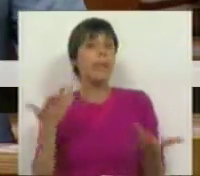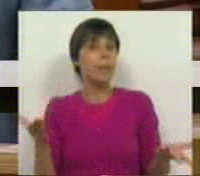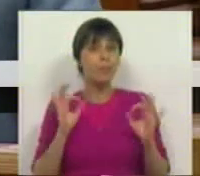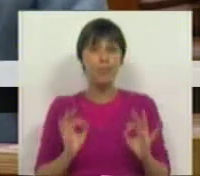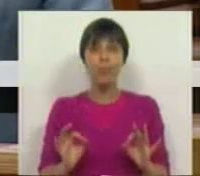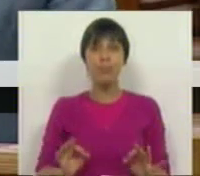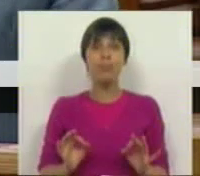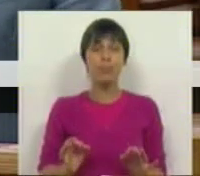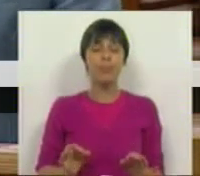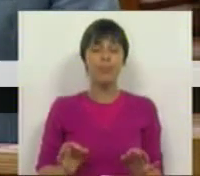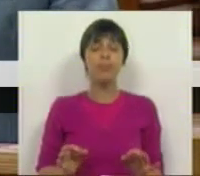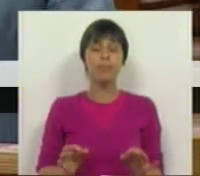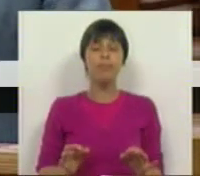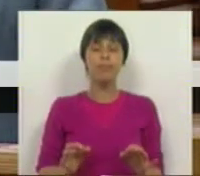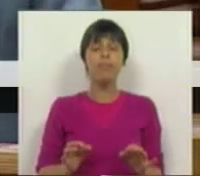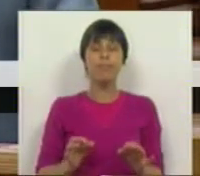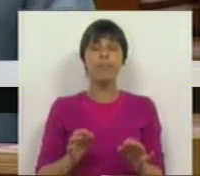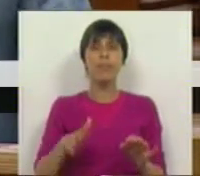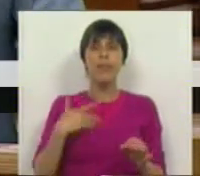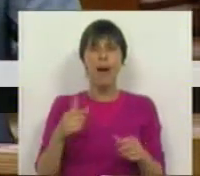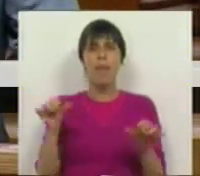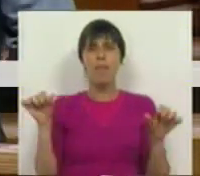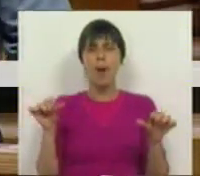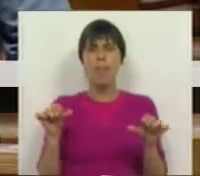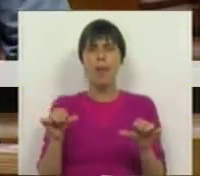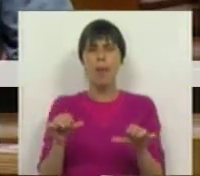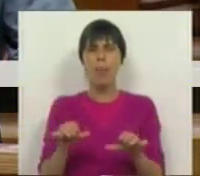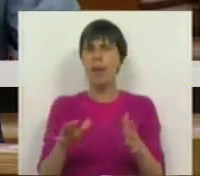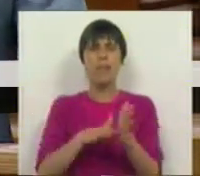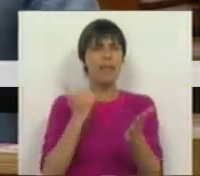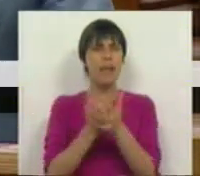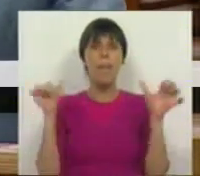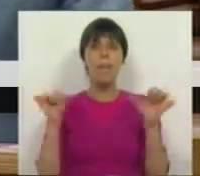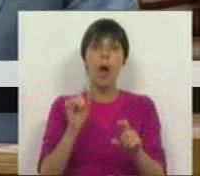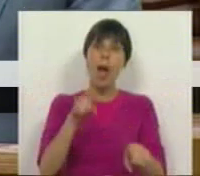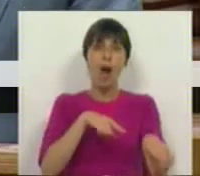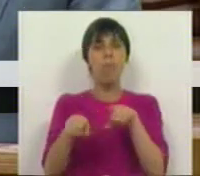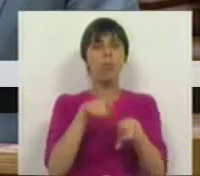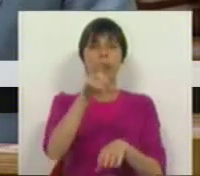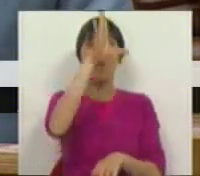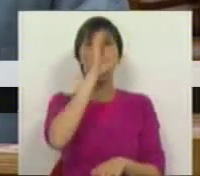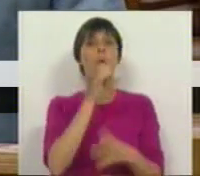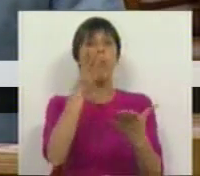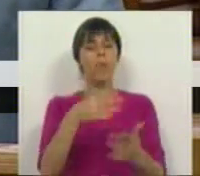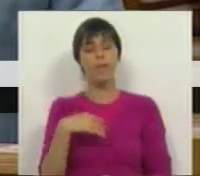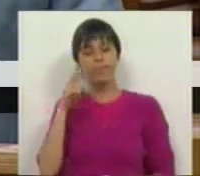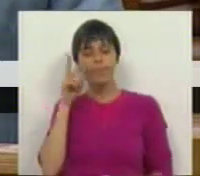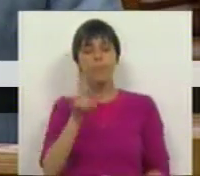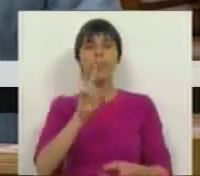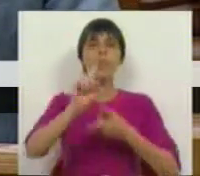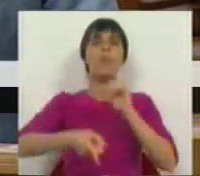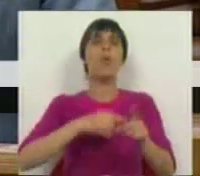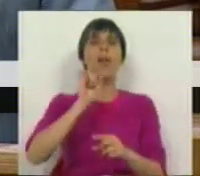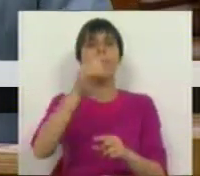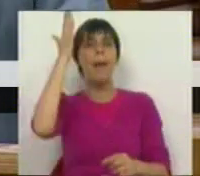é que o que consegue ser cada vez pior e sempre pior é a política deste governo. Olhemos para o que eram